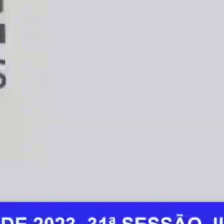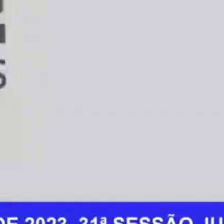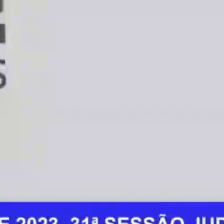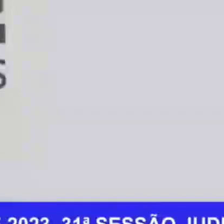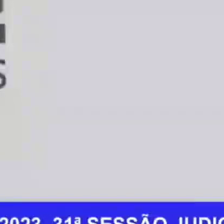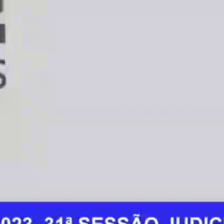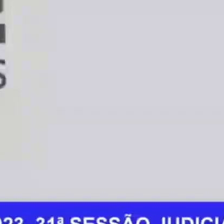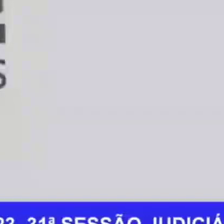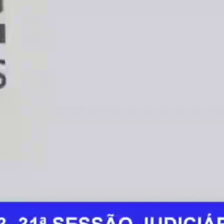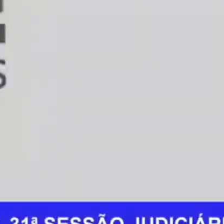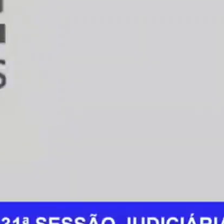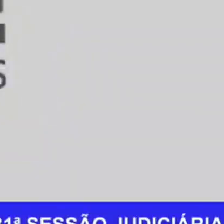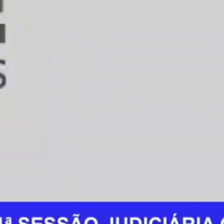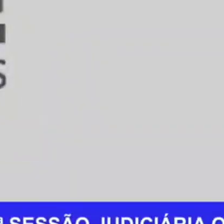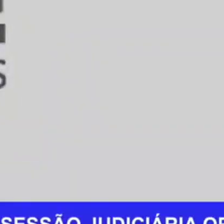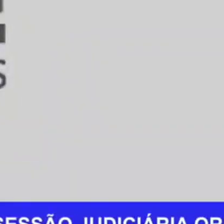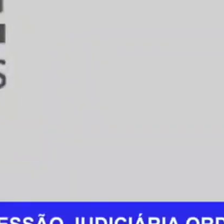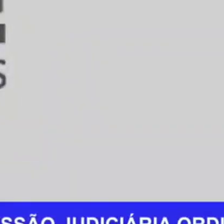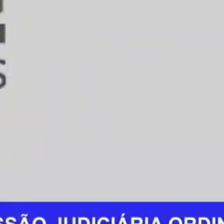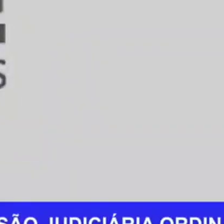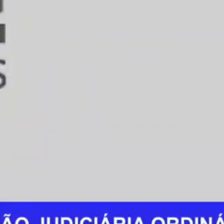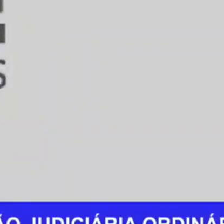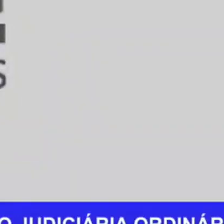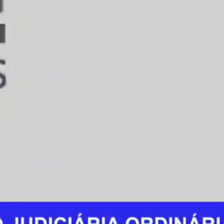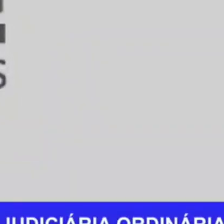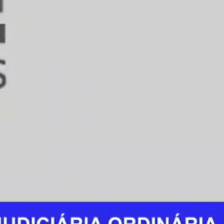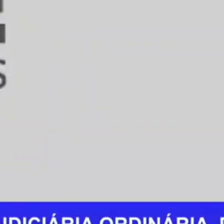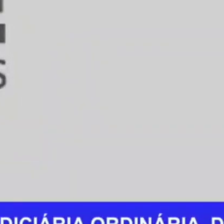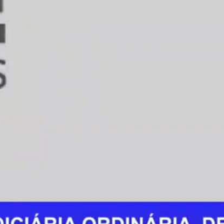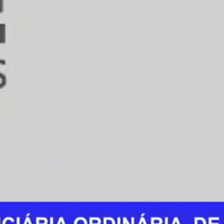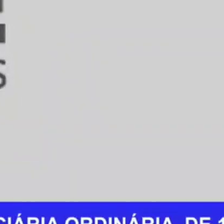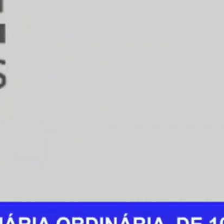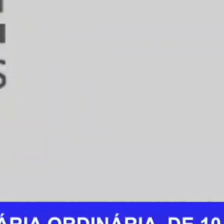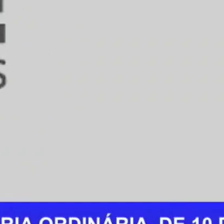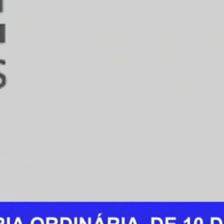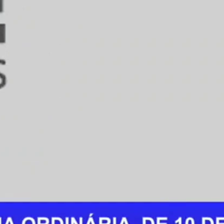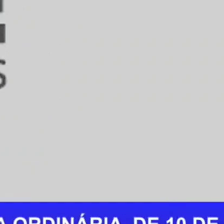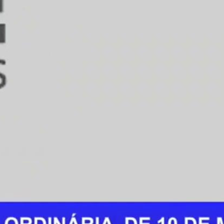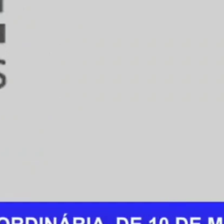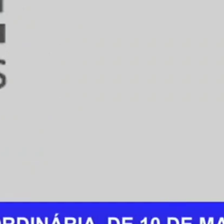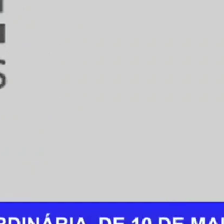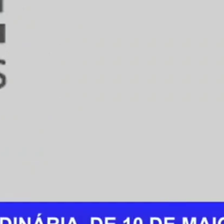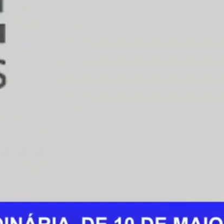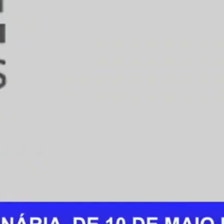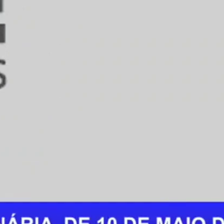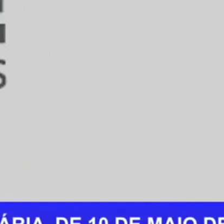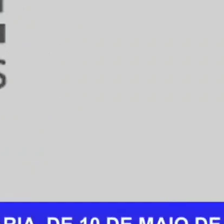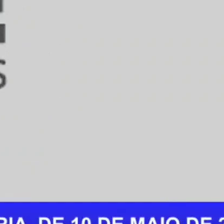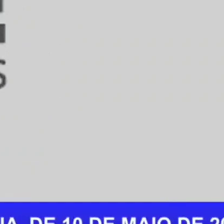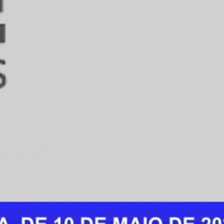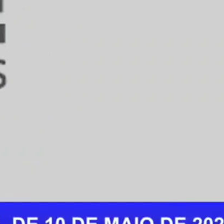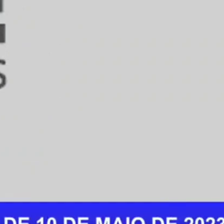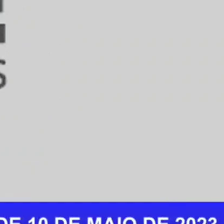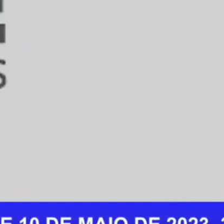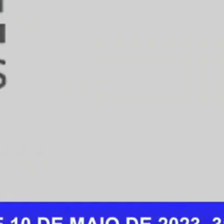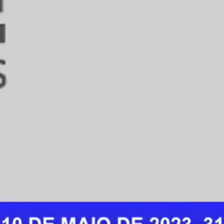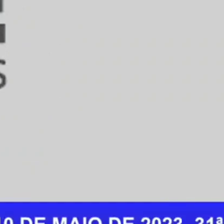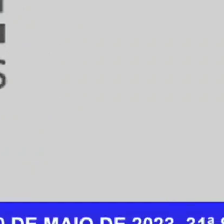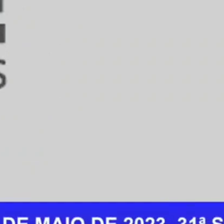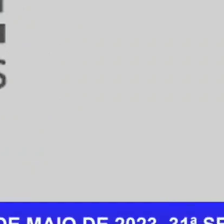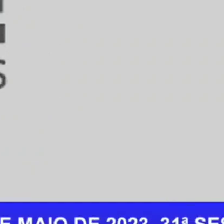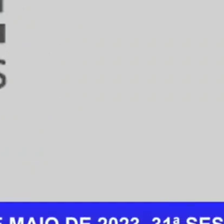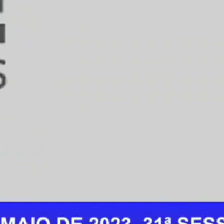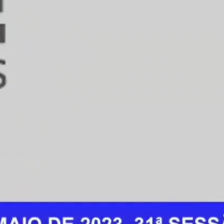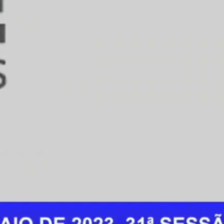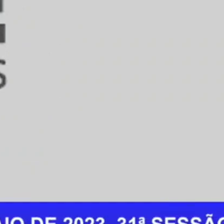Logo do TRE, imagem cinza ao fundo, escrito de cinza "Aguarde", em instantes iniciaremos a nossa